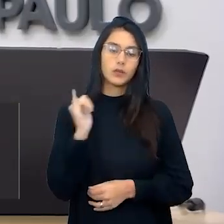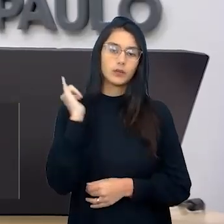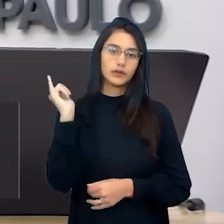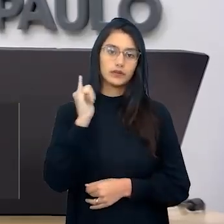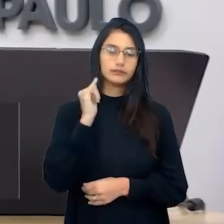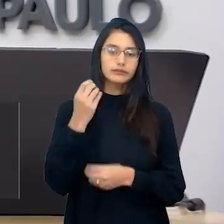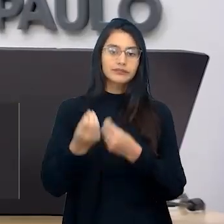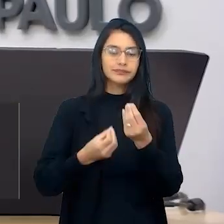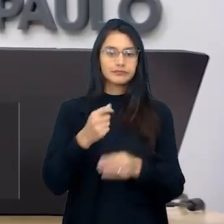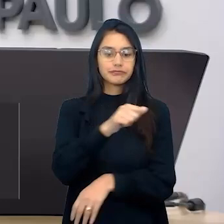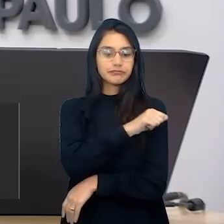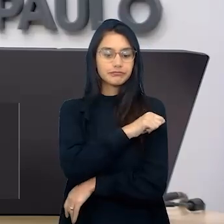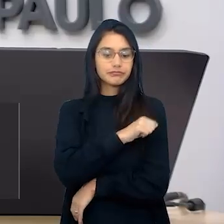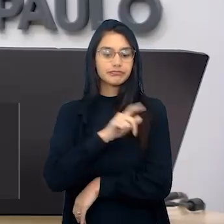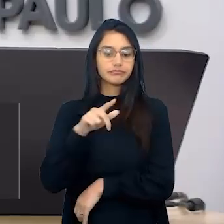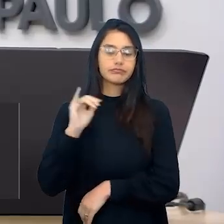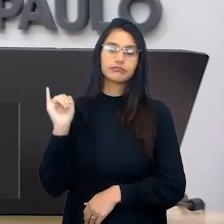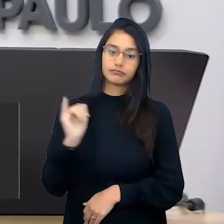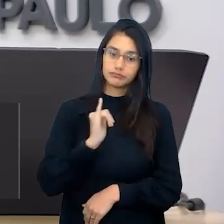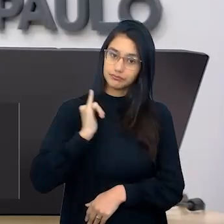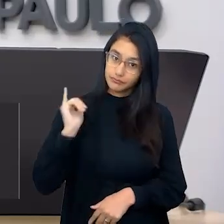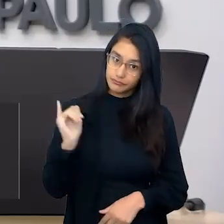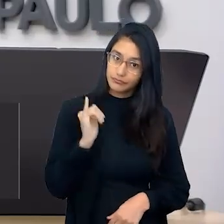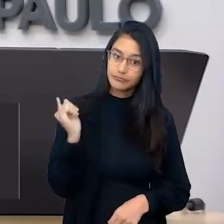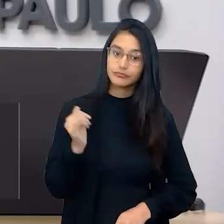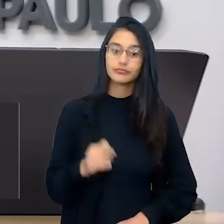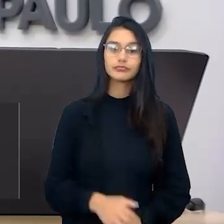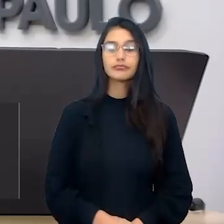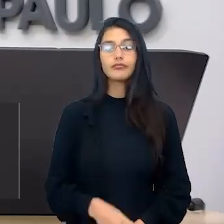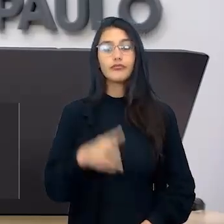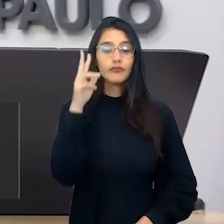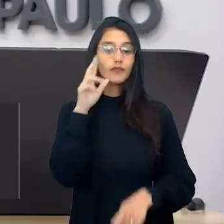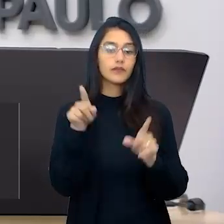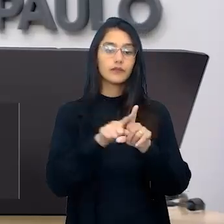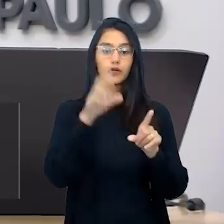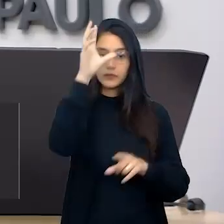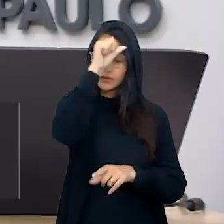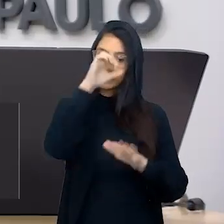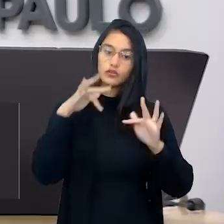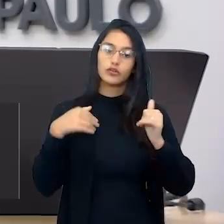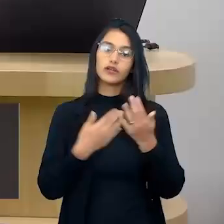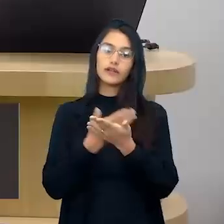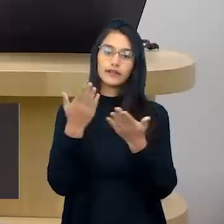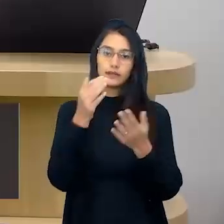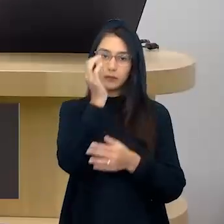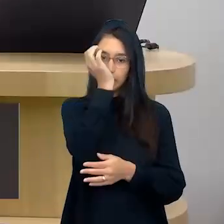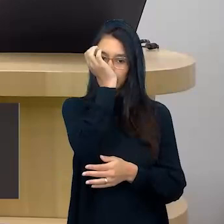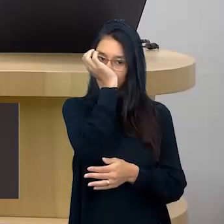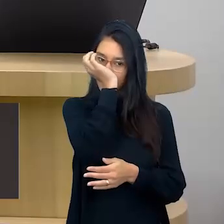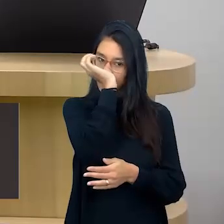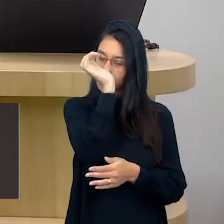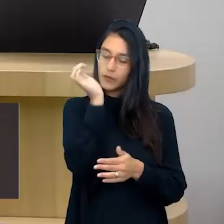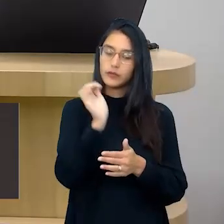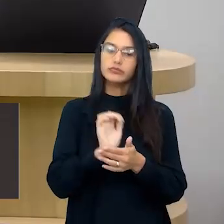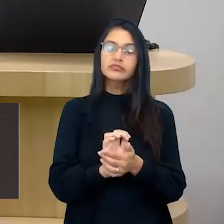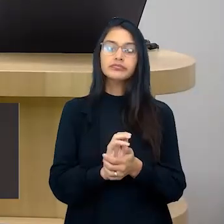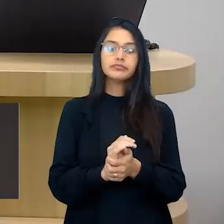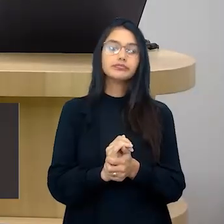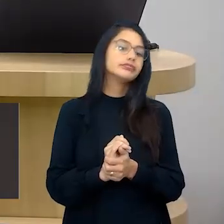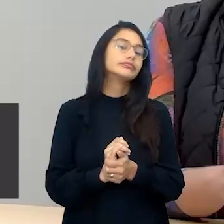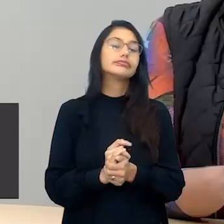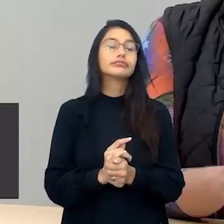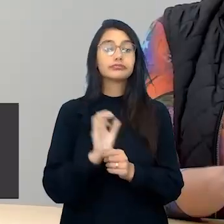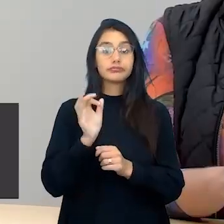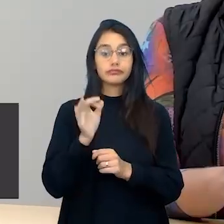o quanto os estudantes são importantes. E lembrando que o aprendizado todo é deles, né? Sim. Eles são os... E é uma forma